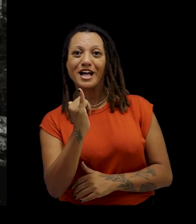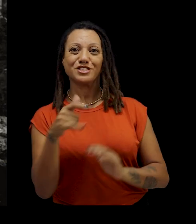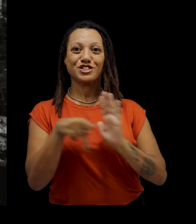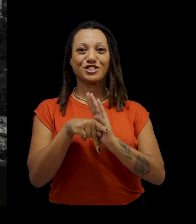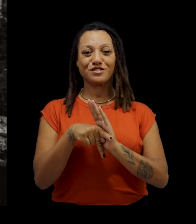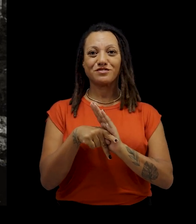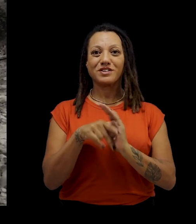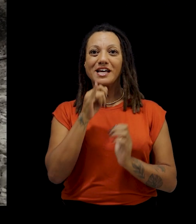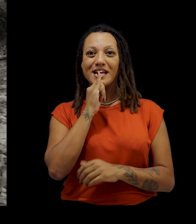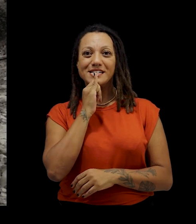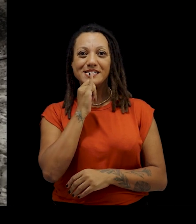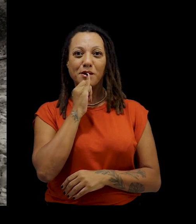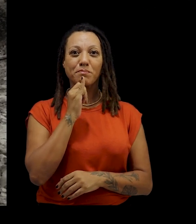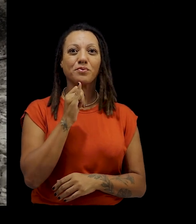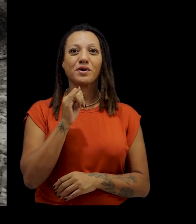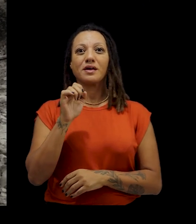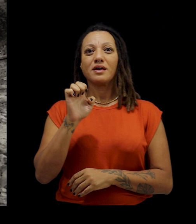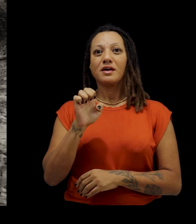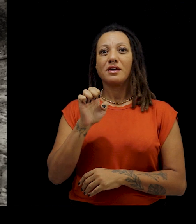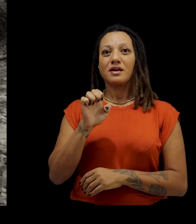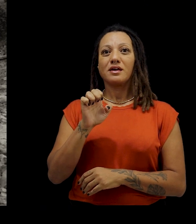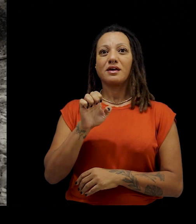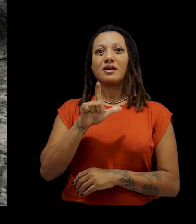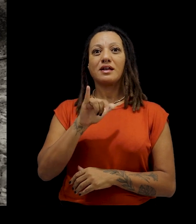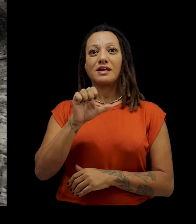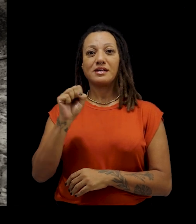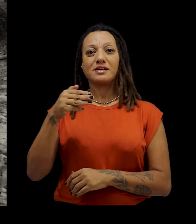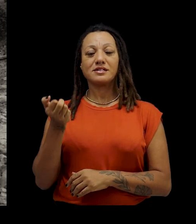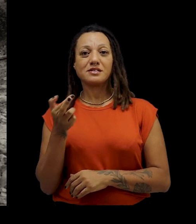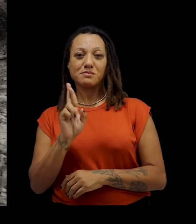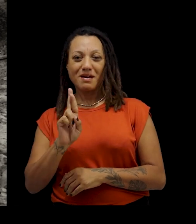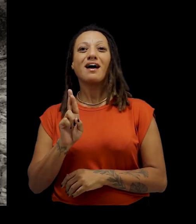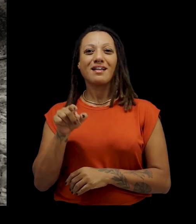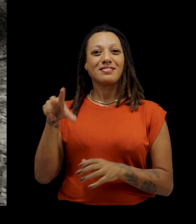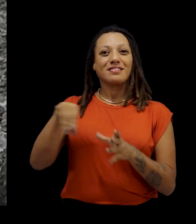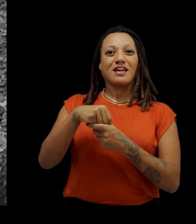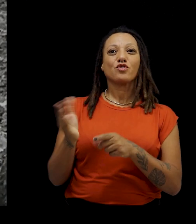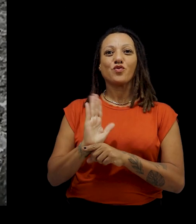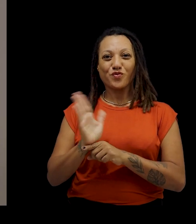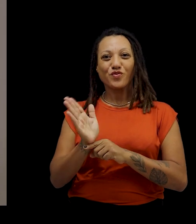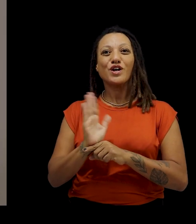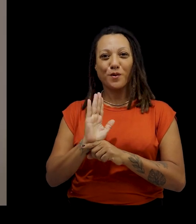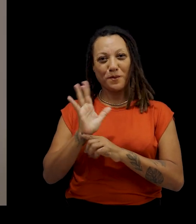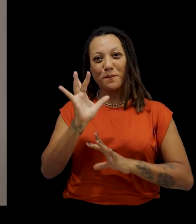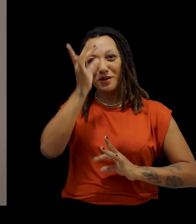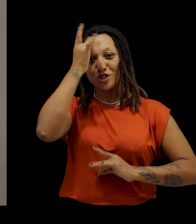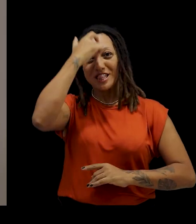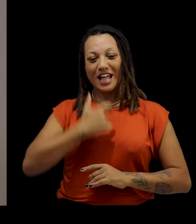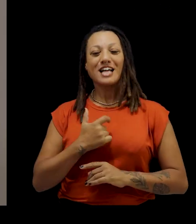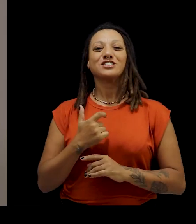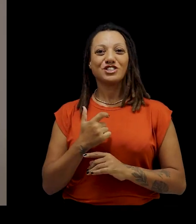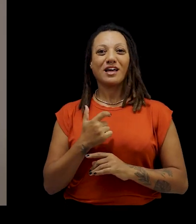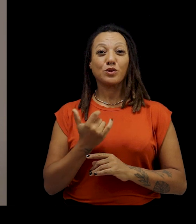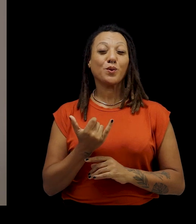como a Dona Elismar, que é a personagem principal assim, do Quebrante, junto com as cavernas. A mistura de